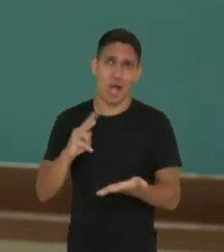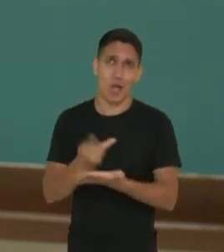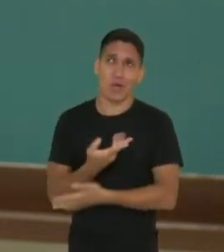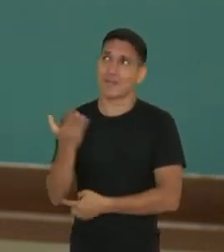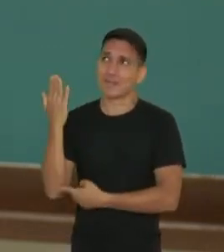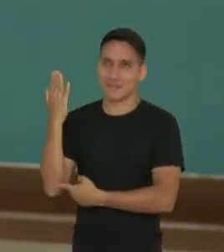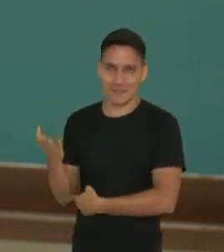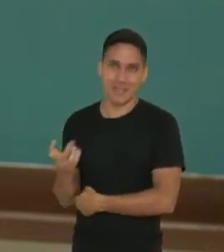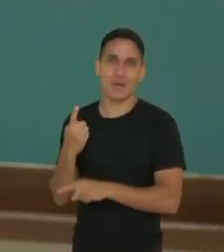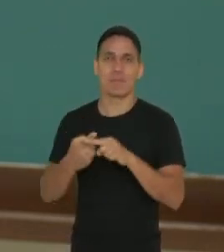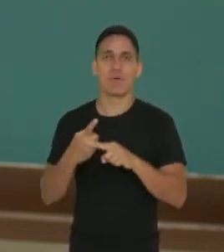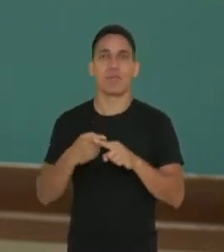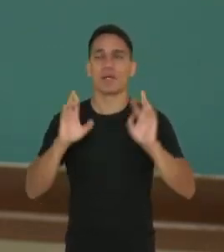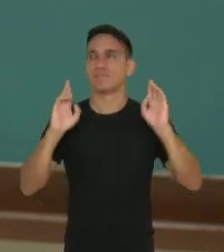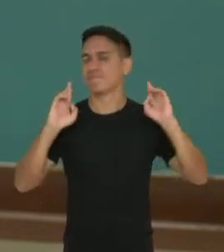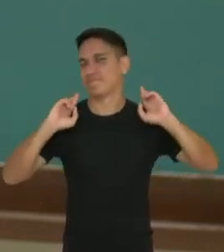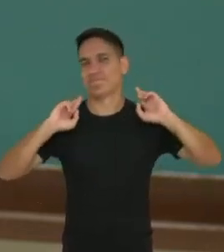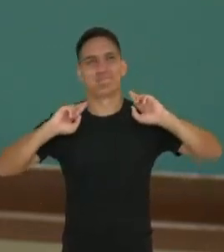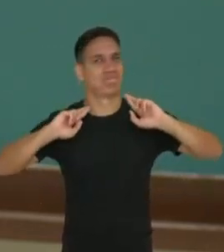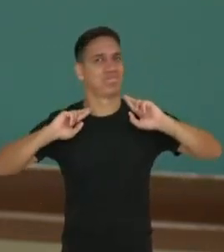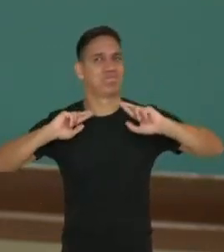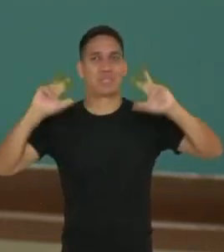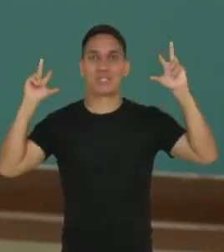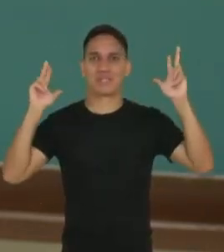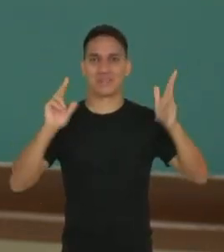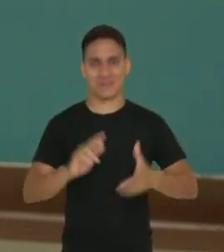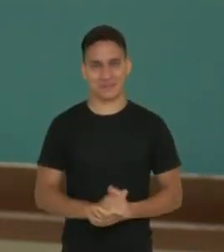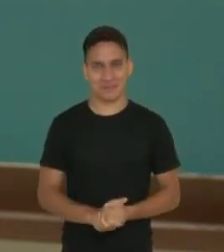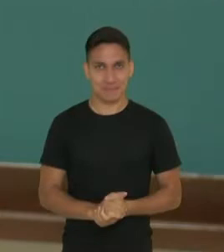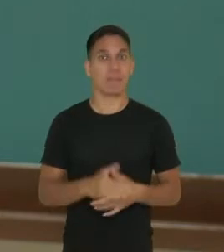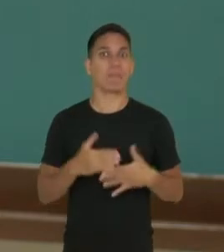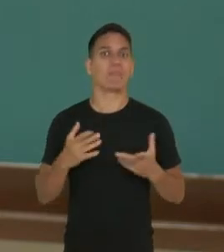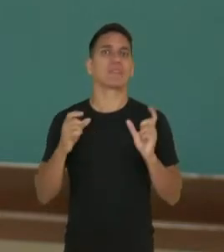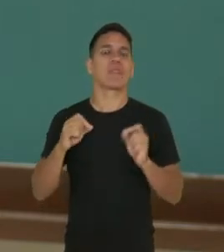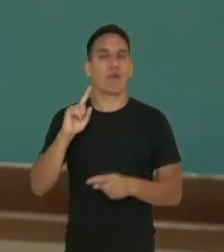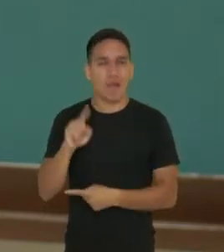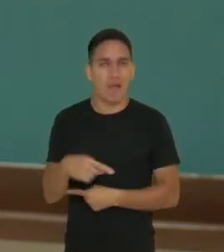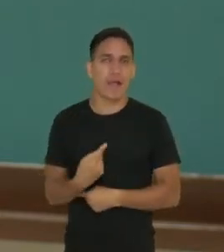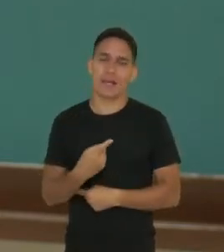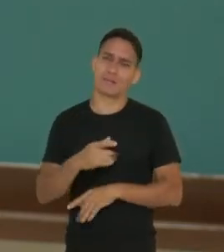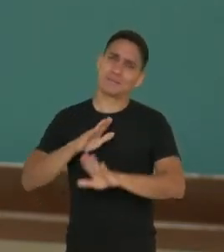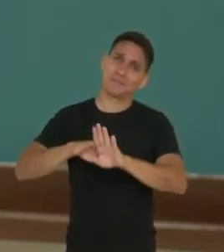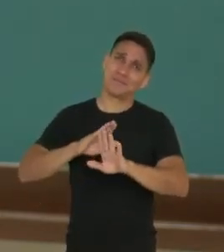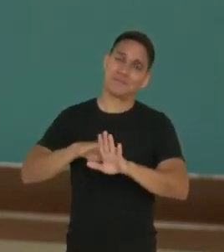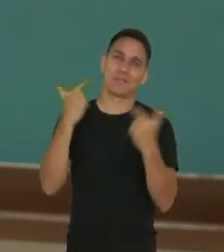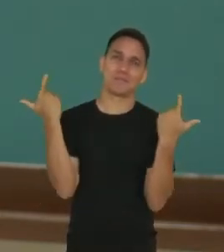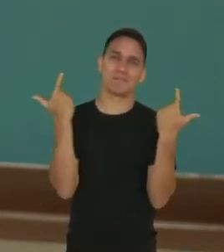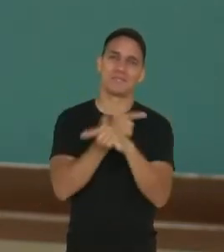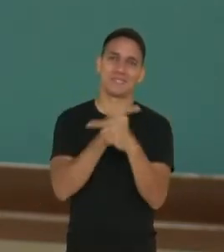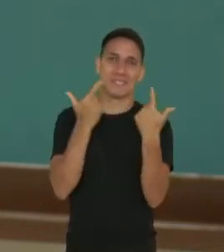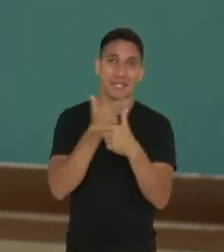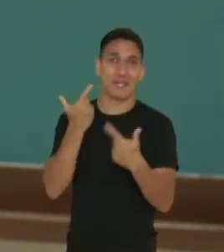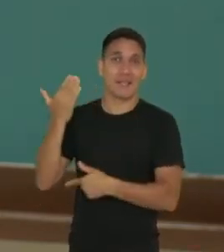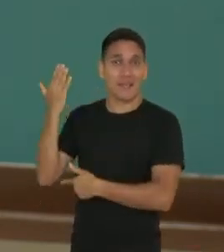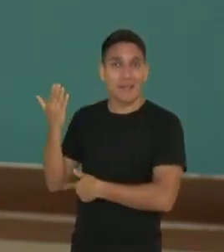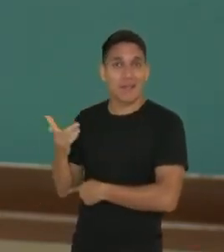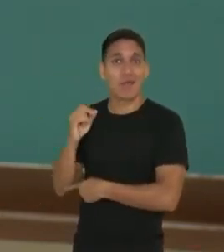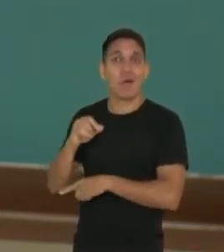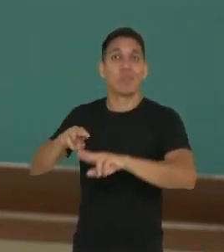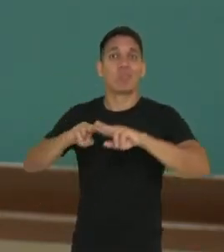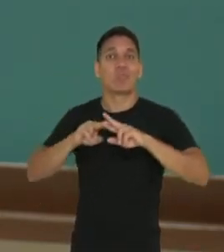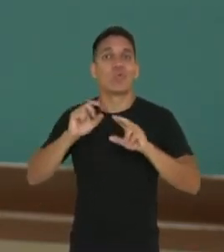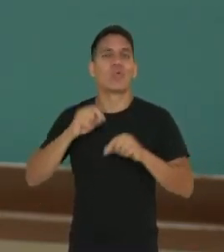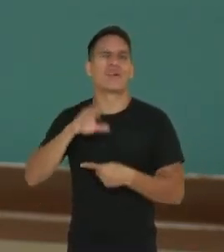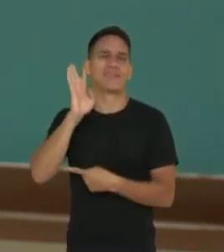totalmente inusitado, né? Então, é algo cômico, não é mesmo? Então, isso torna o caso